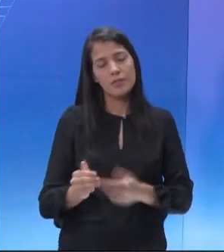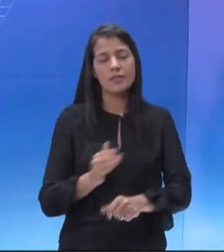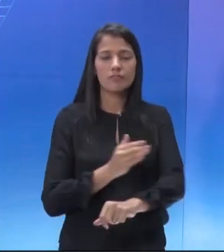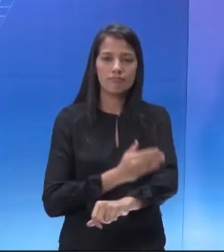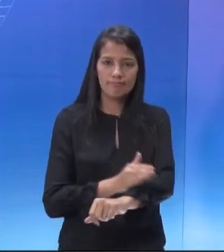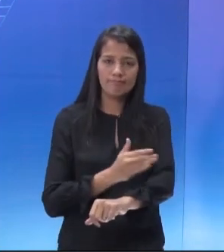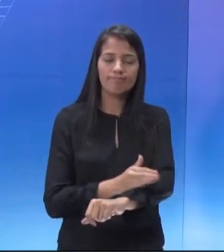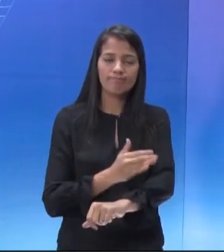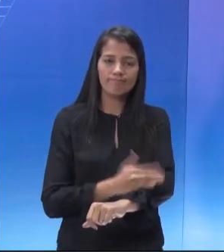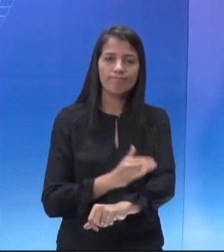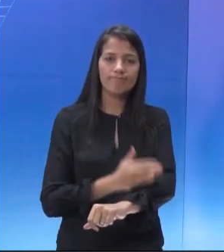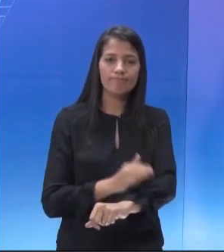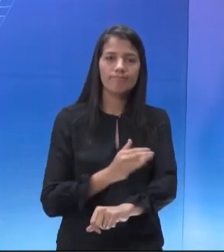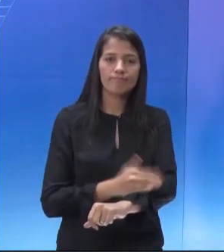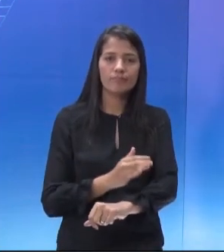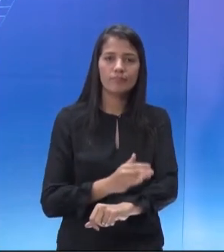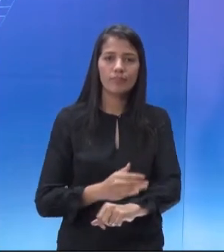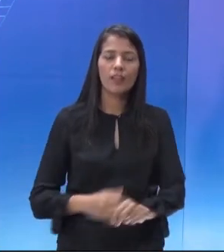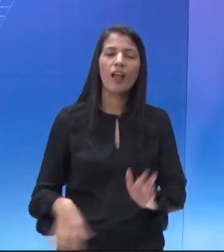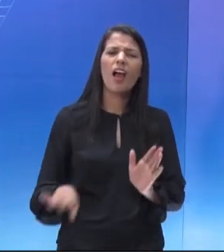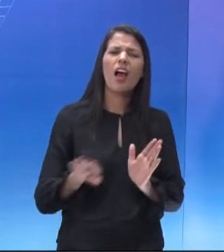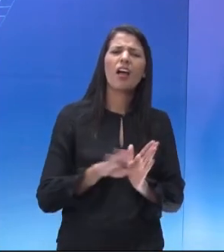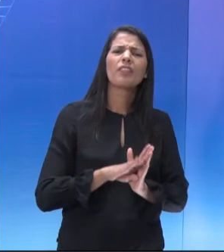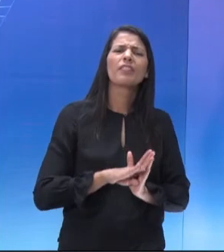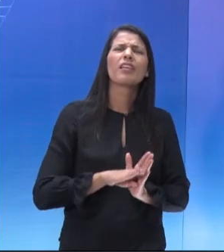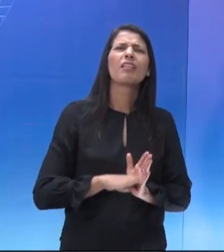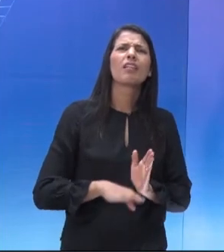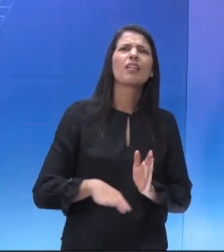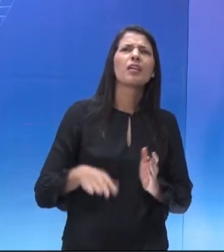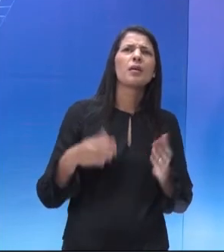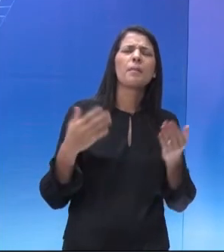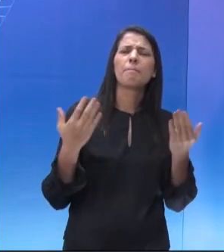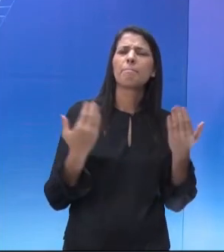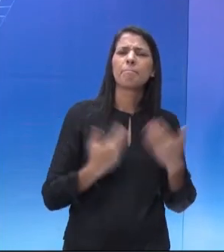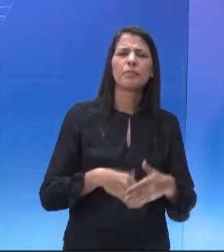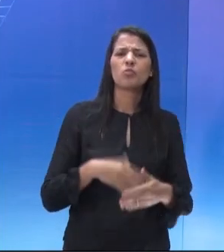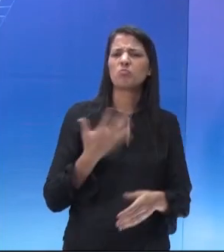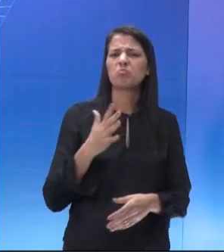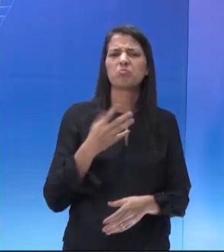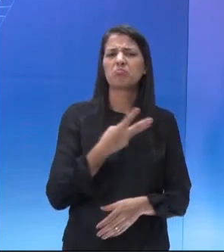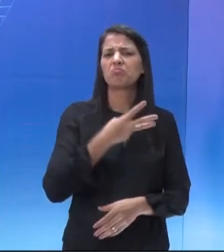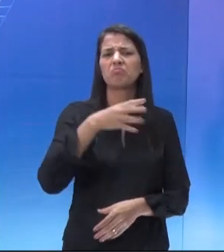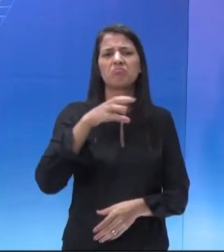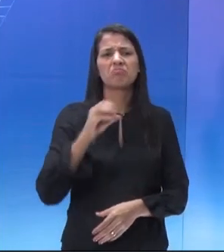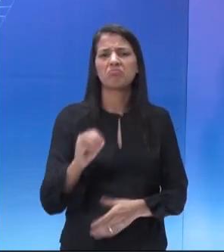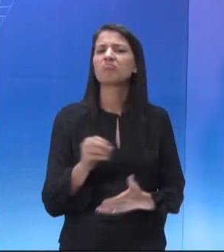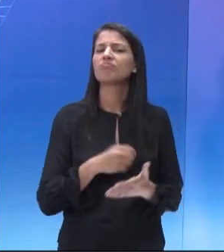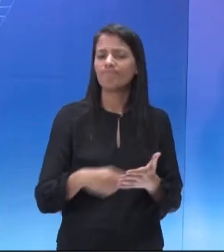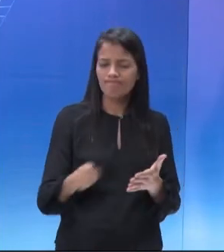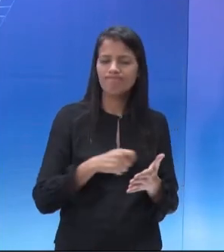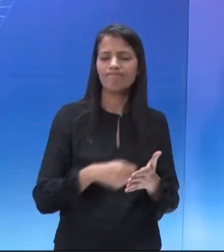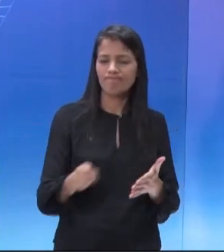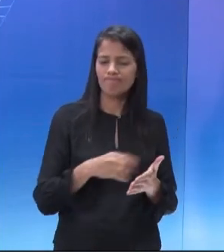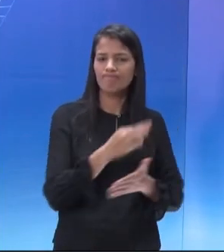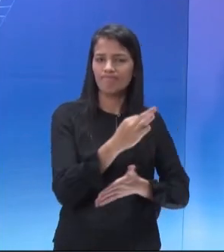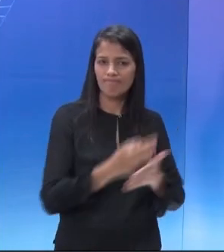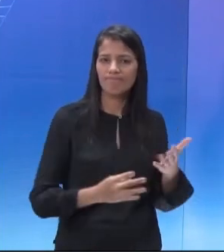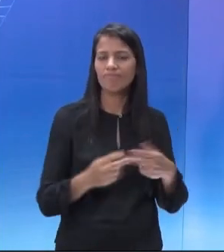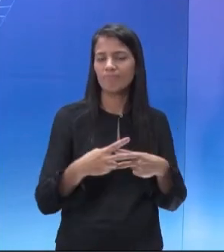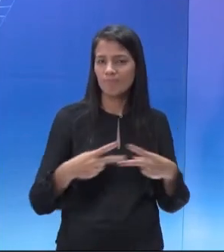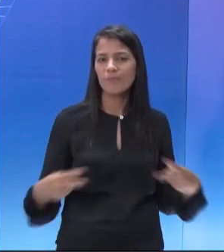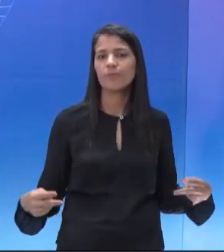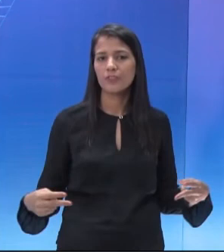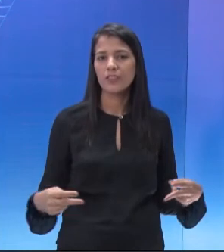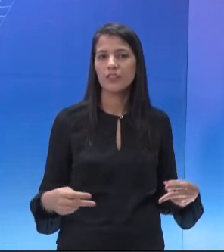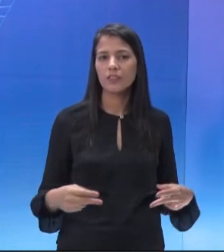ações da sociedade. Grande abraço, eu espero que você possa começar a treinar, eu espero que daqui para a prova você